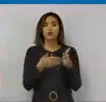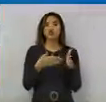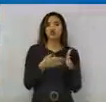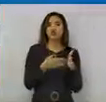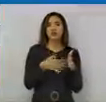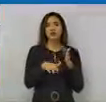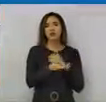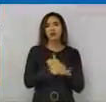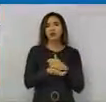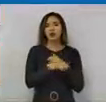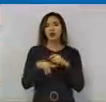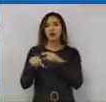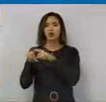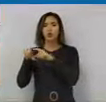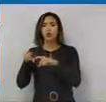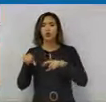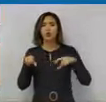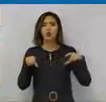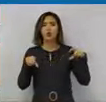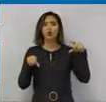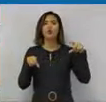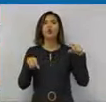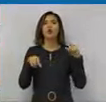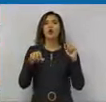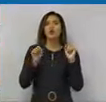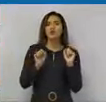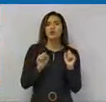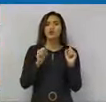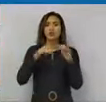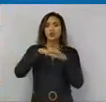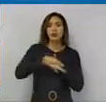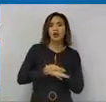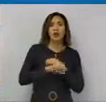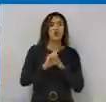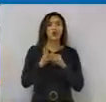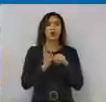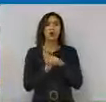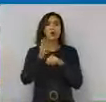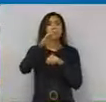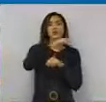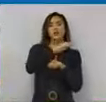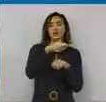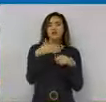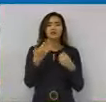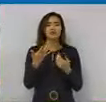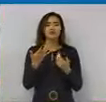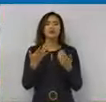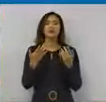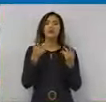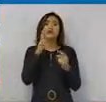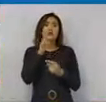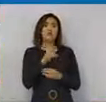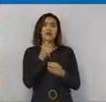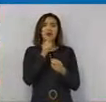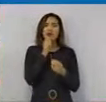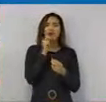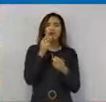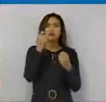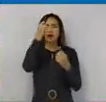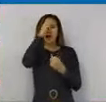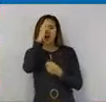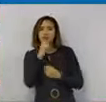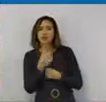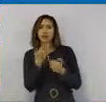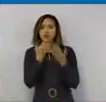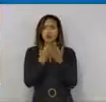o traçado, se ele vai ser emperrado, se vai ser superficial. Então são estudos e detalhamentos que